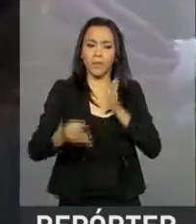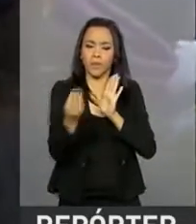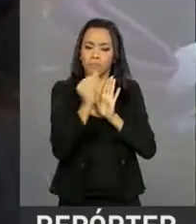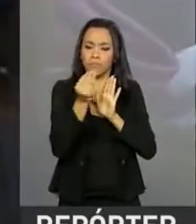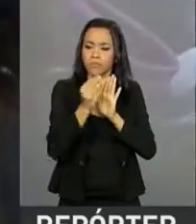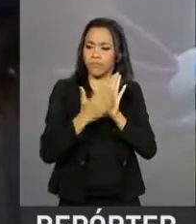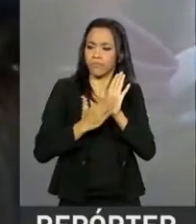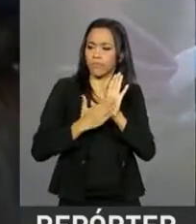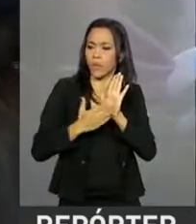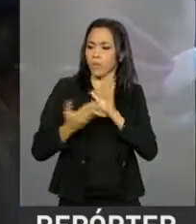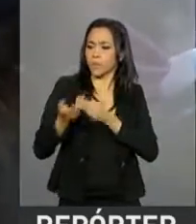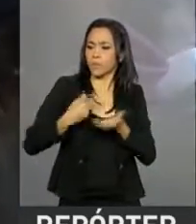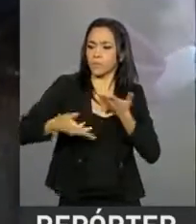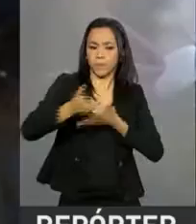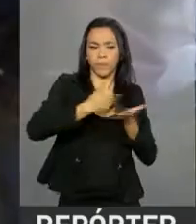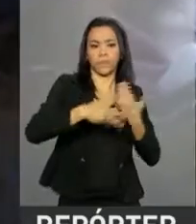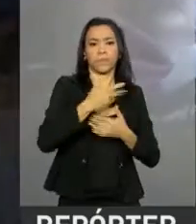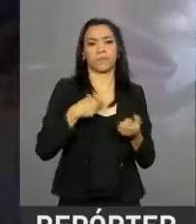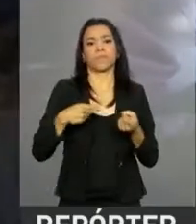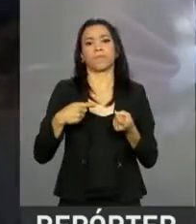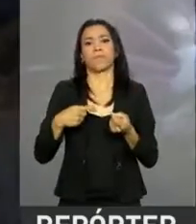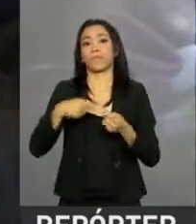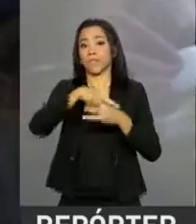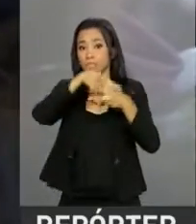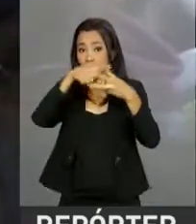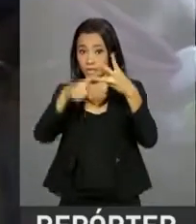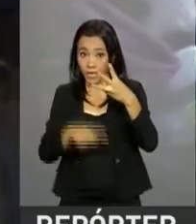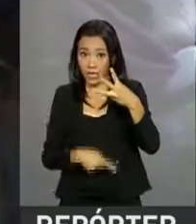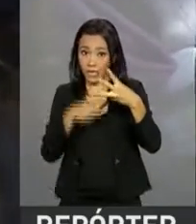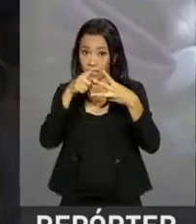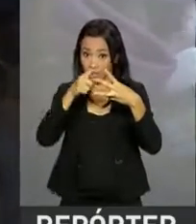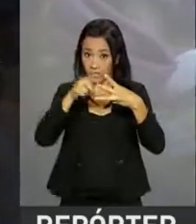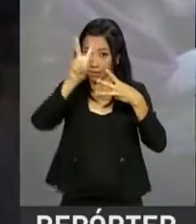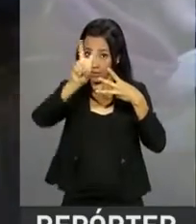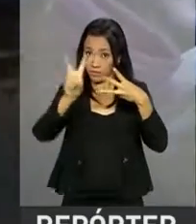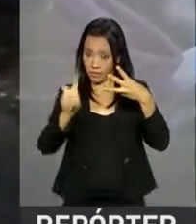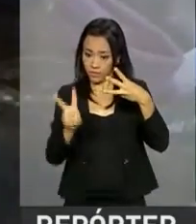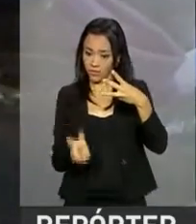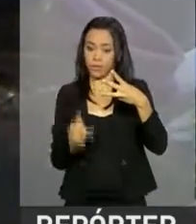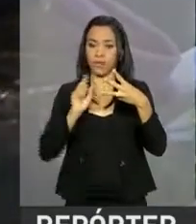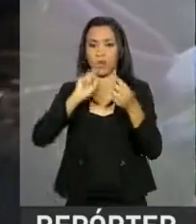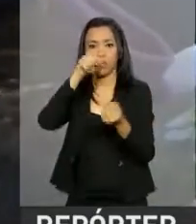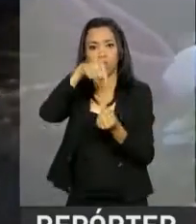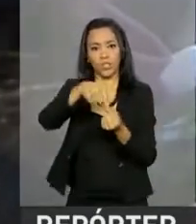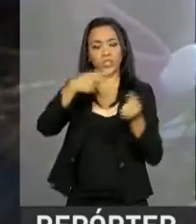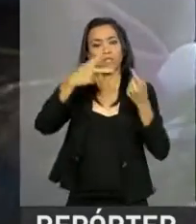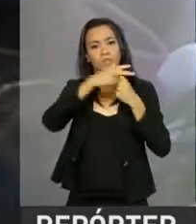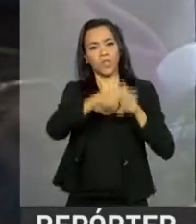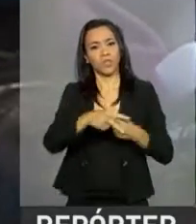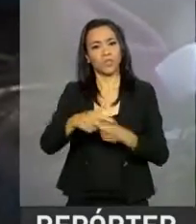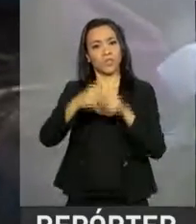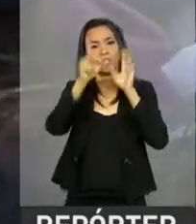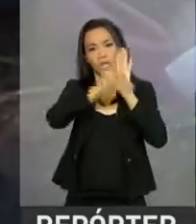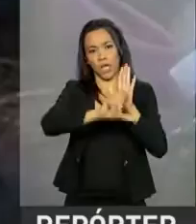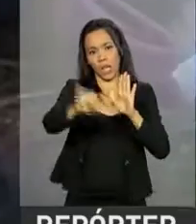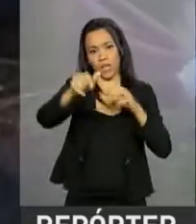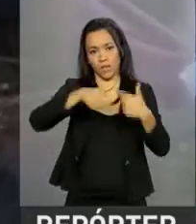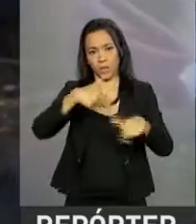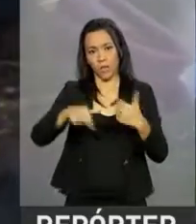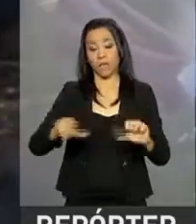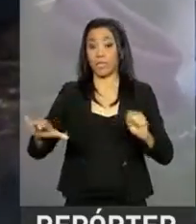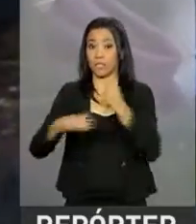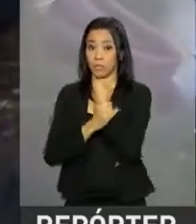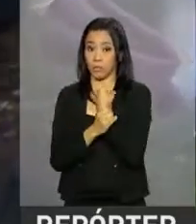de que esses três eixos que norteiam a atualização da legislação trabalhista é segurança